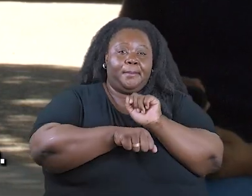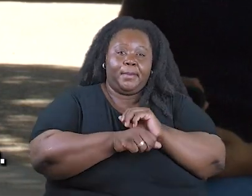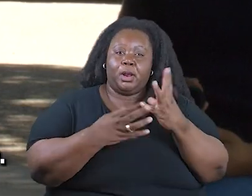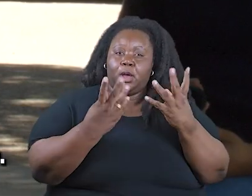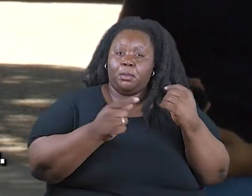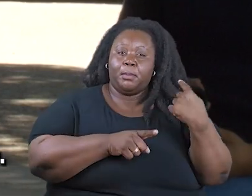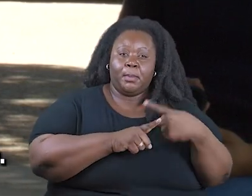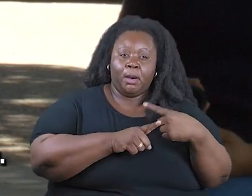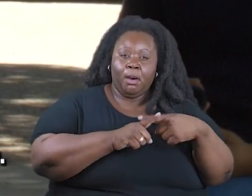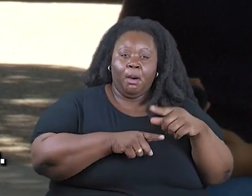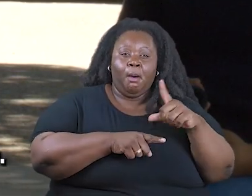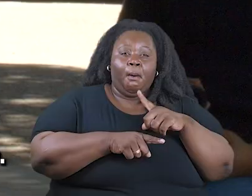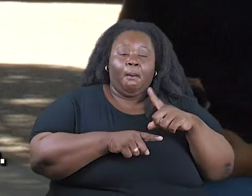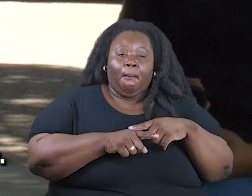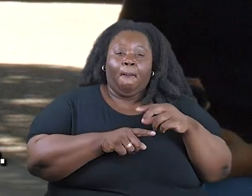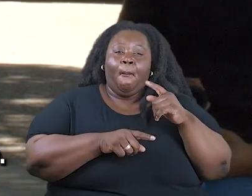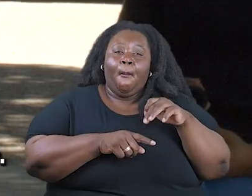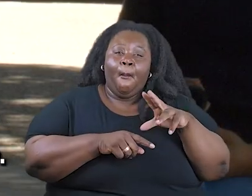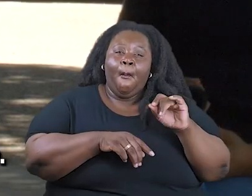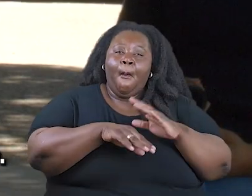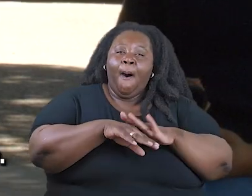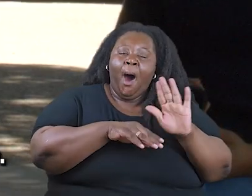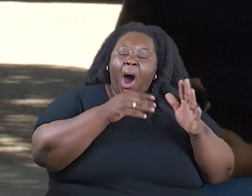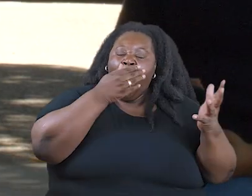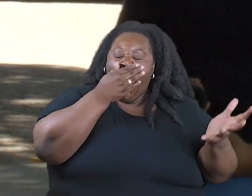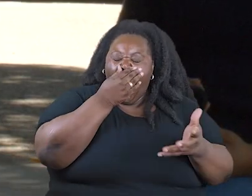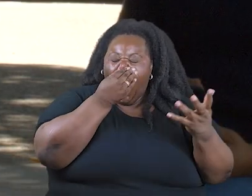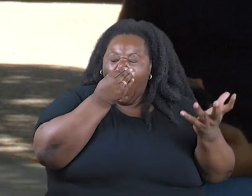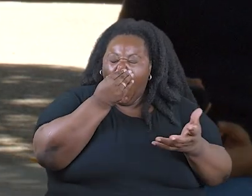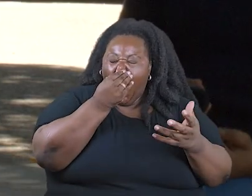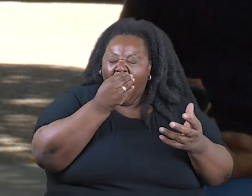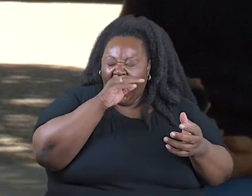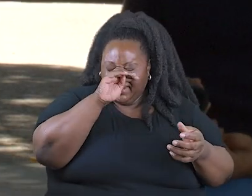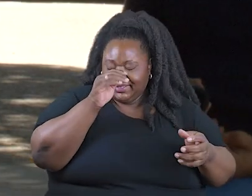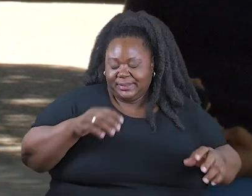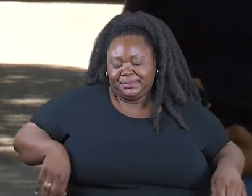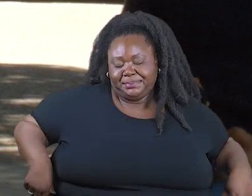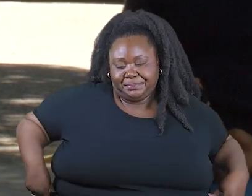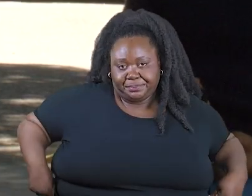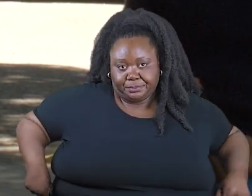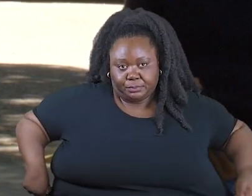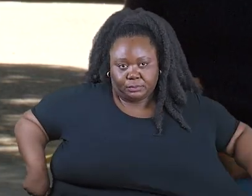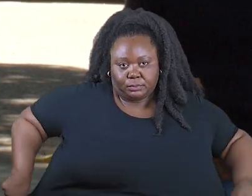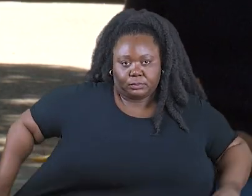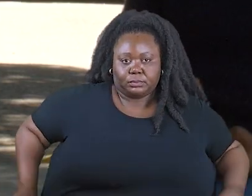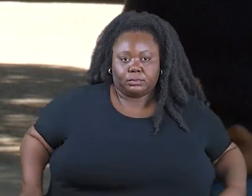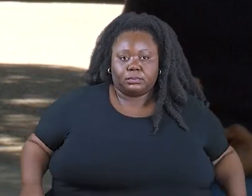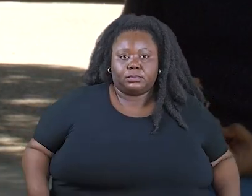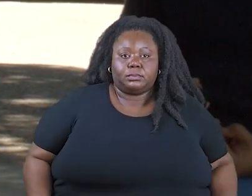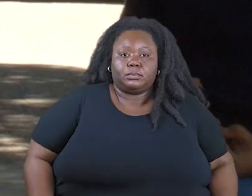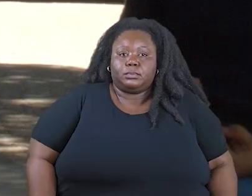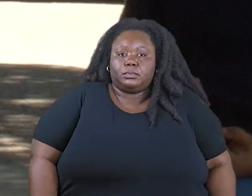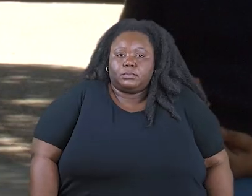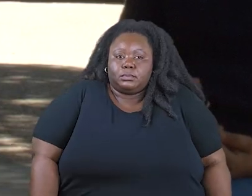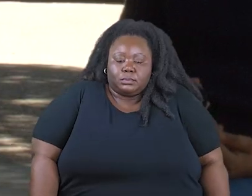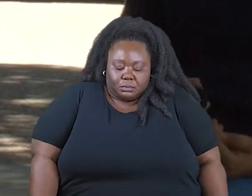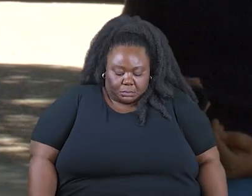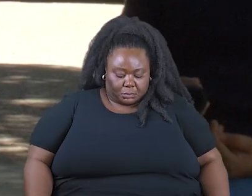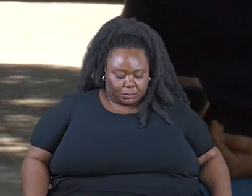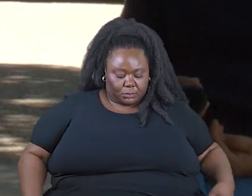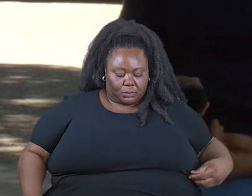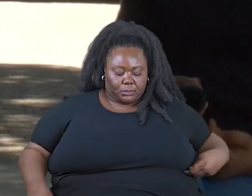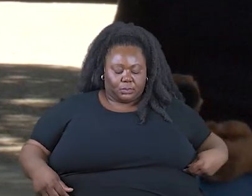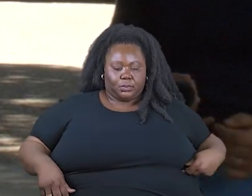Porque aí tem um mercado mais aquecido assim. Só para ter uma ideia em relação a